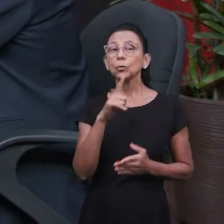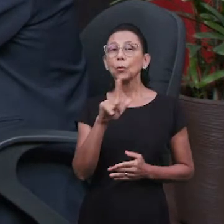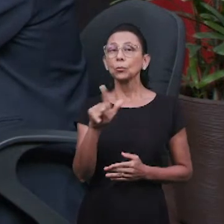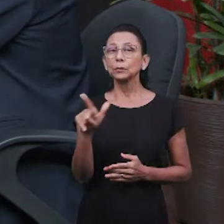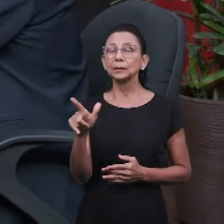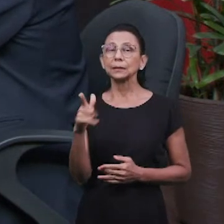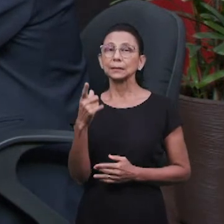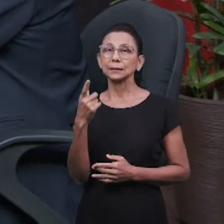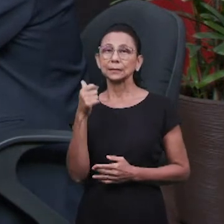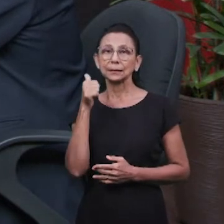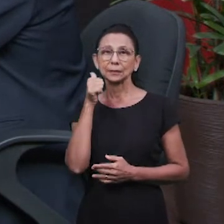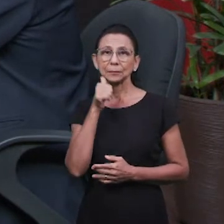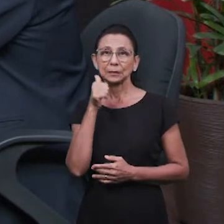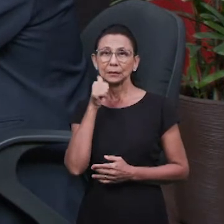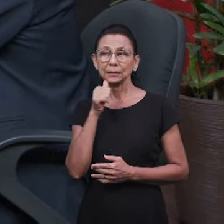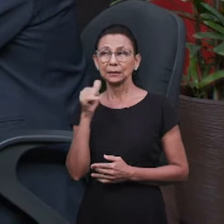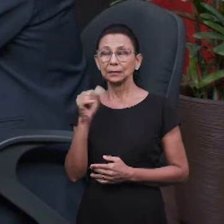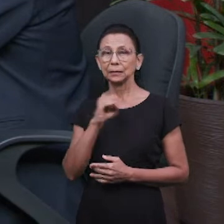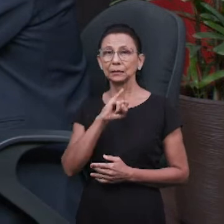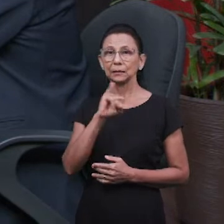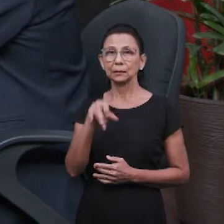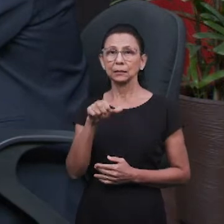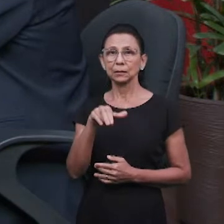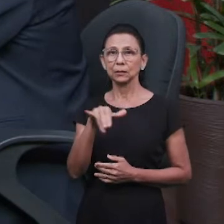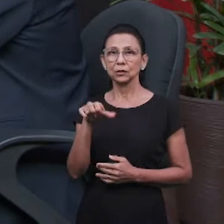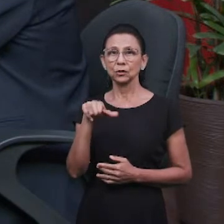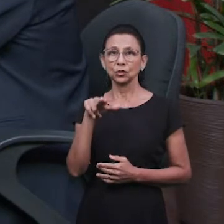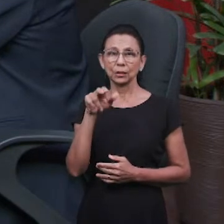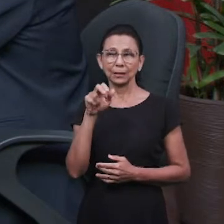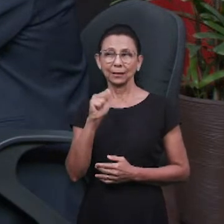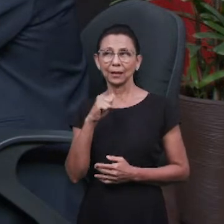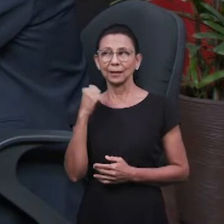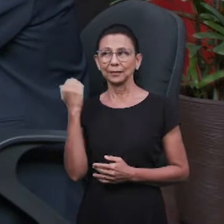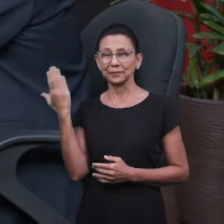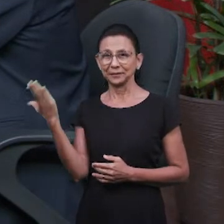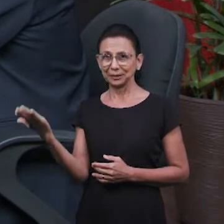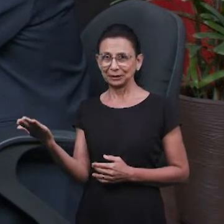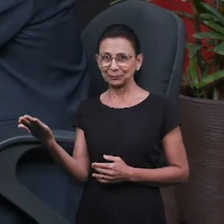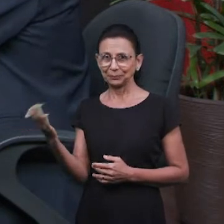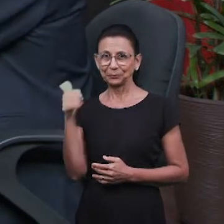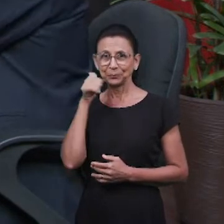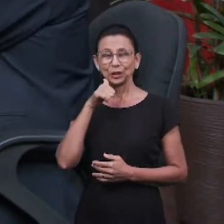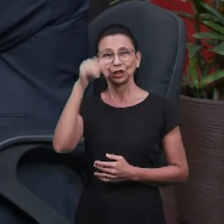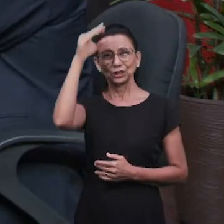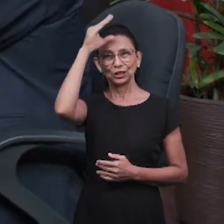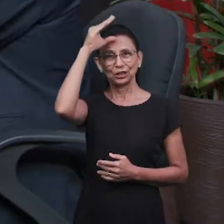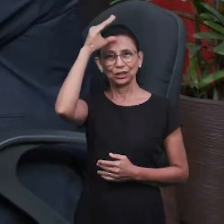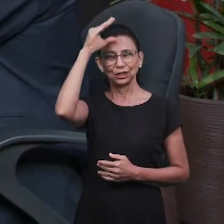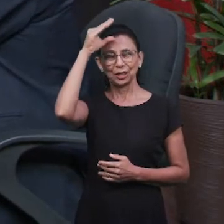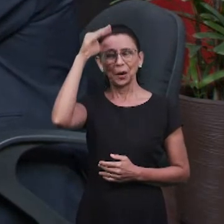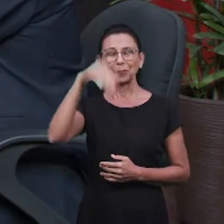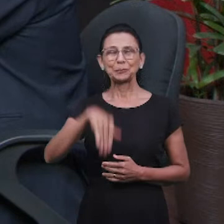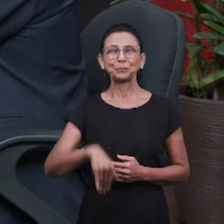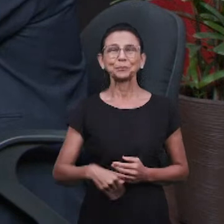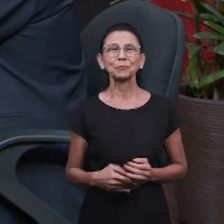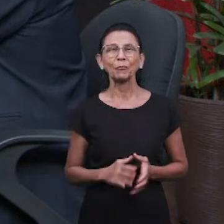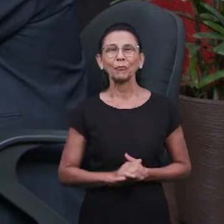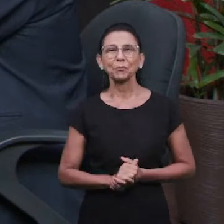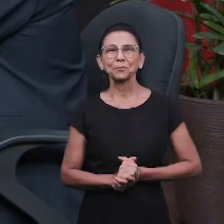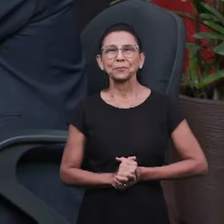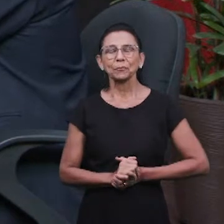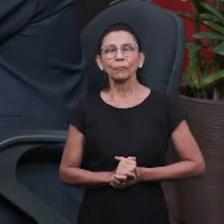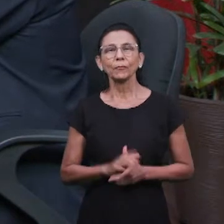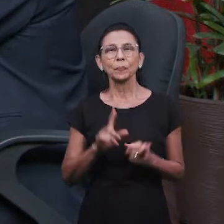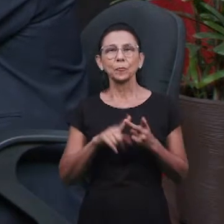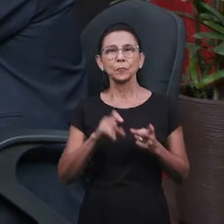aqui, né? A nossa irmã Janaína, a tia Janaína Zumac. Verdade, pastor. Tá certo. E a